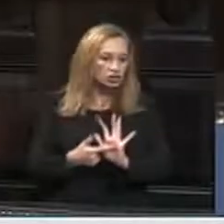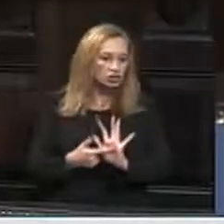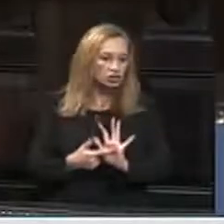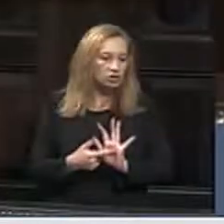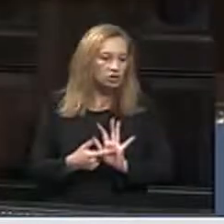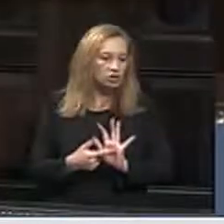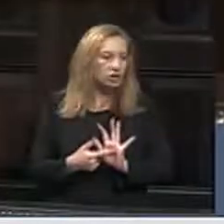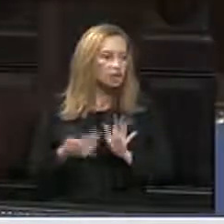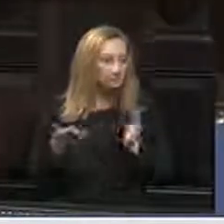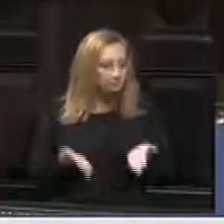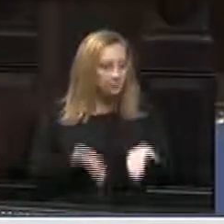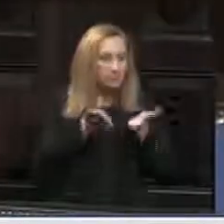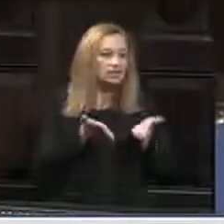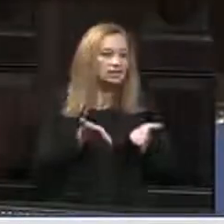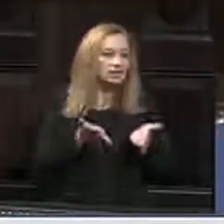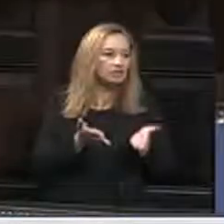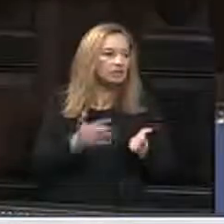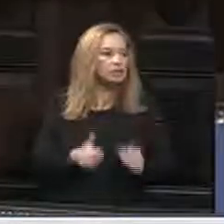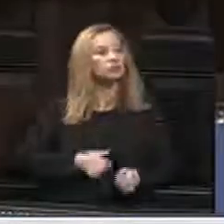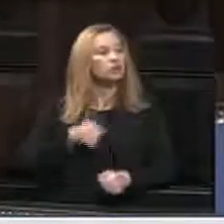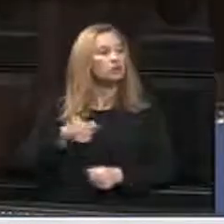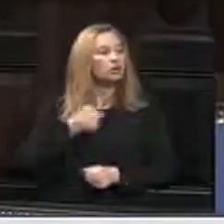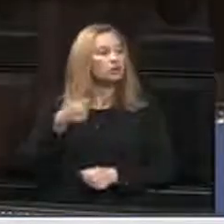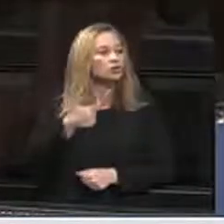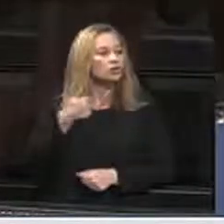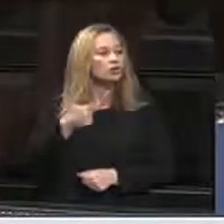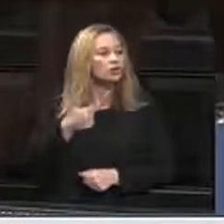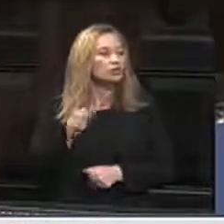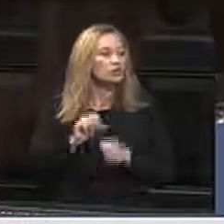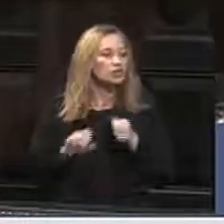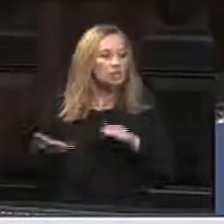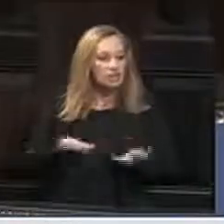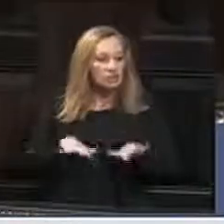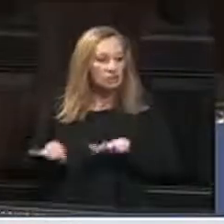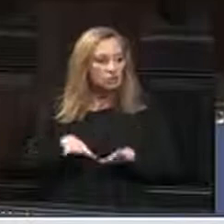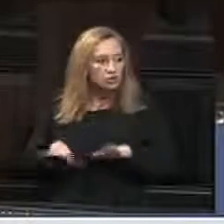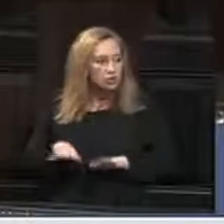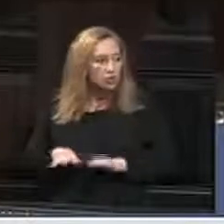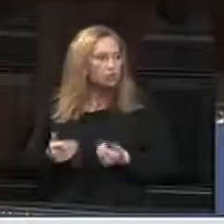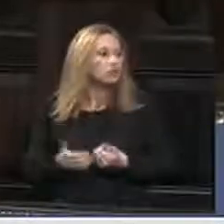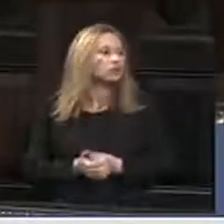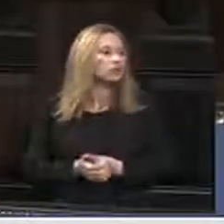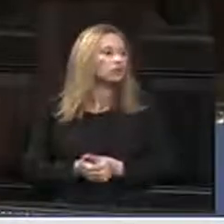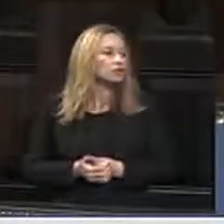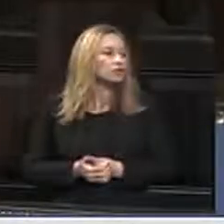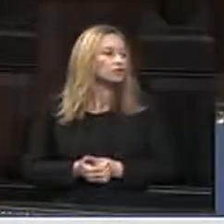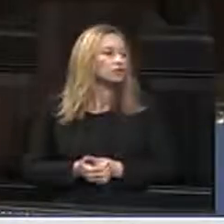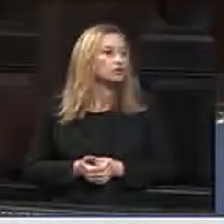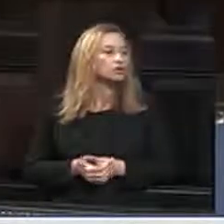como objetivo, como finalidade. É fazer com que as manifestações artísticas,